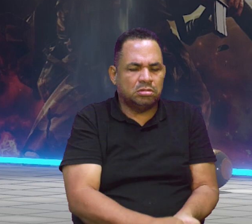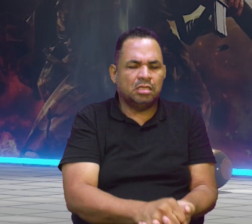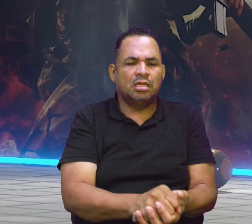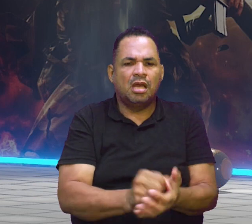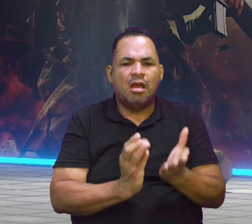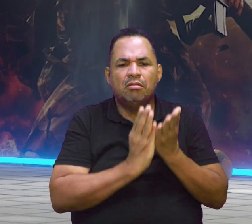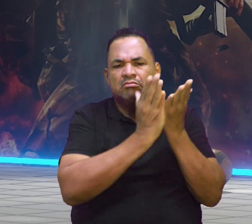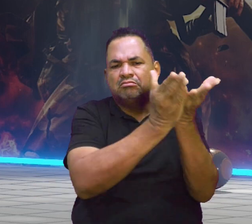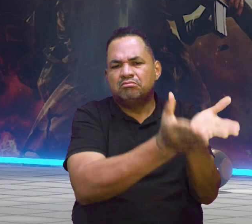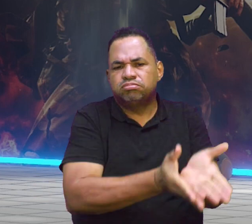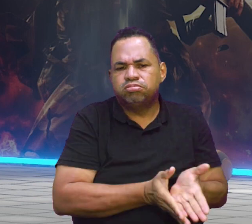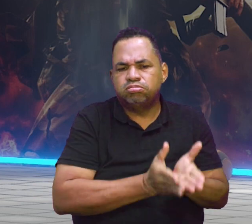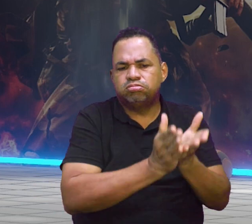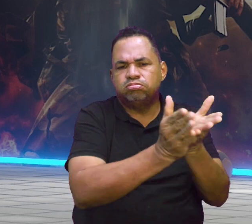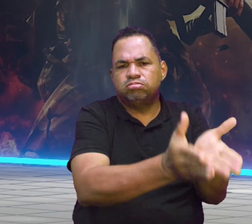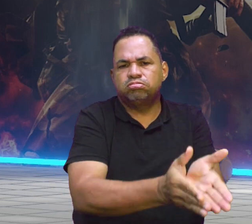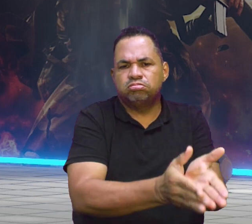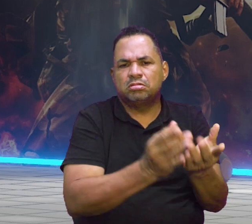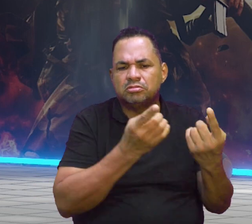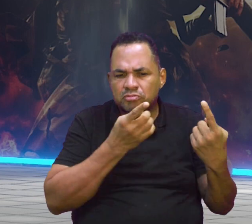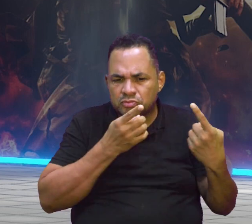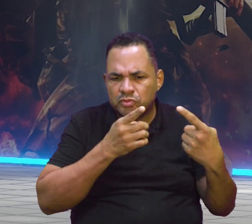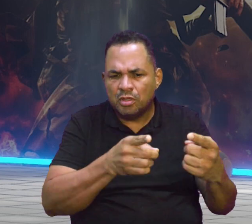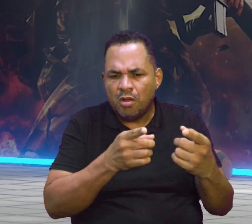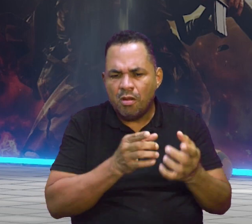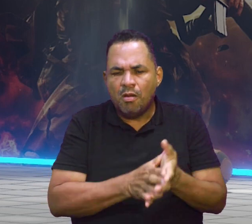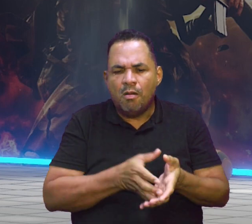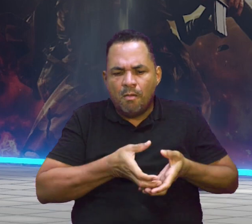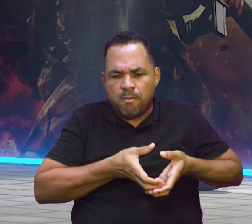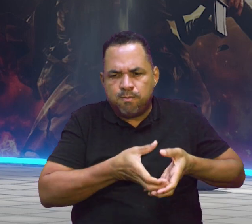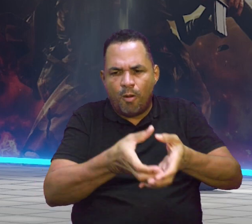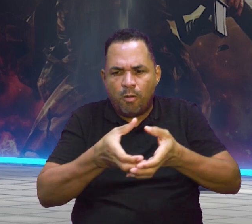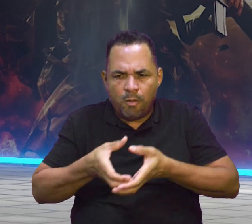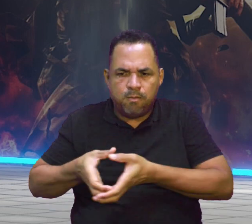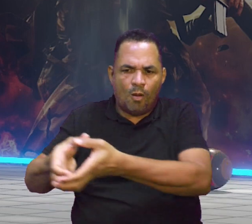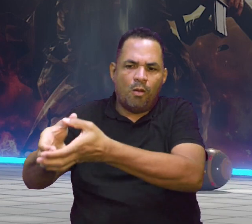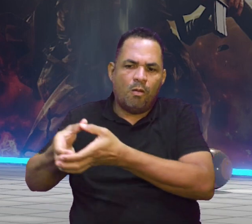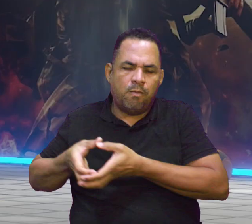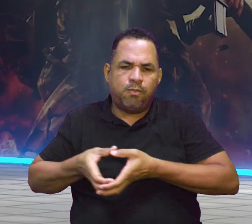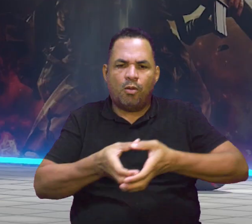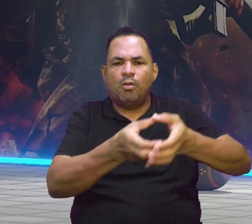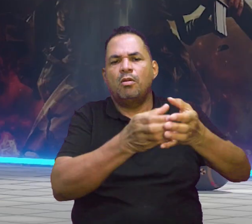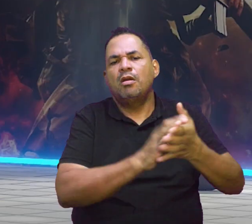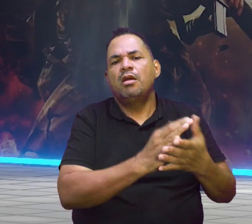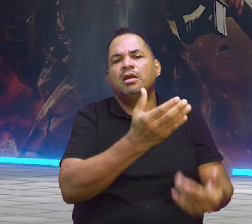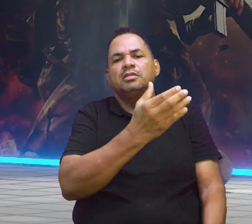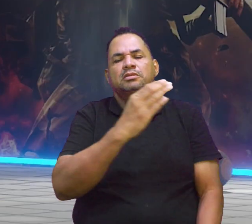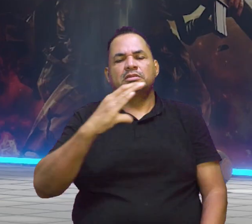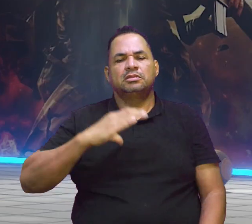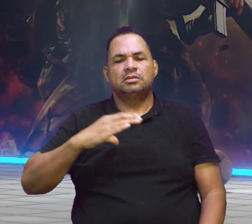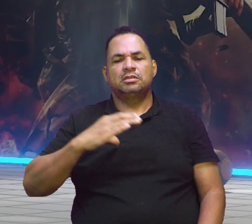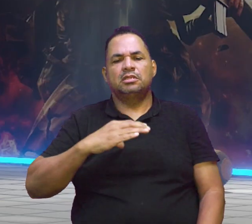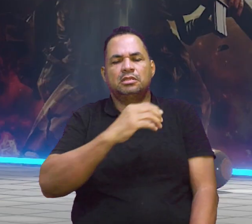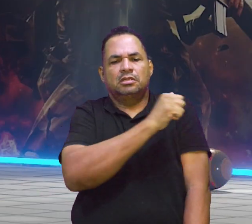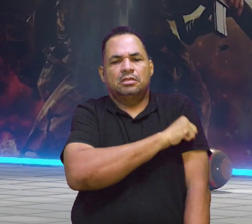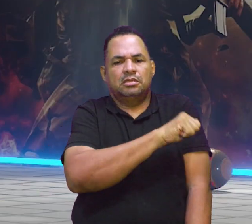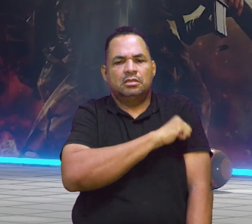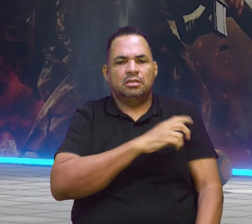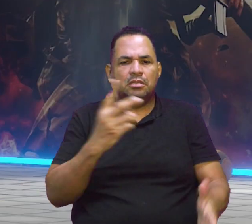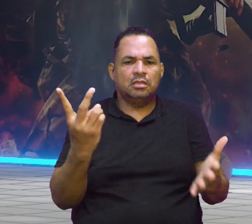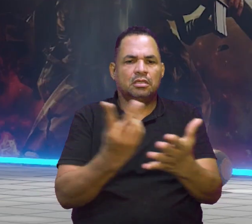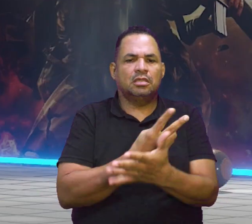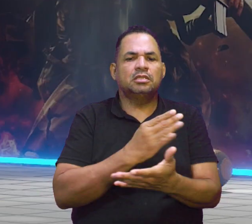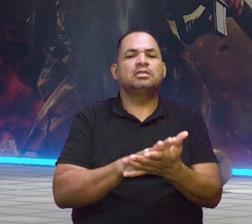vão ameaçar bombardear a cidade do Rio de Janeiro. Vai haver uma negociação e